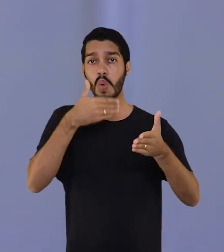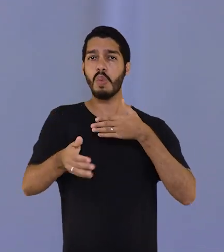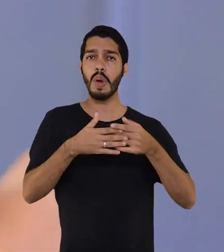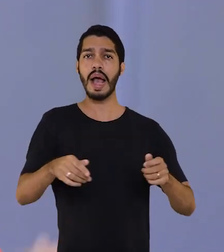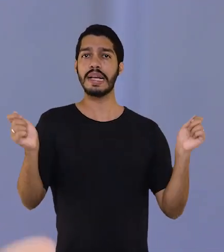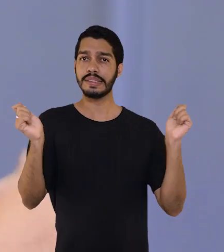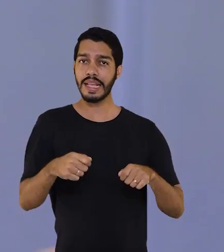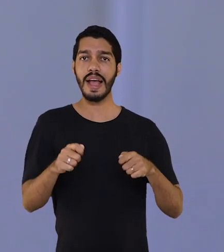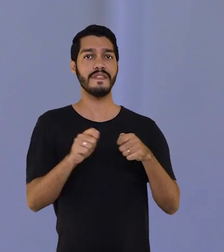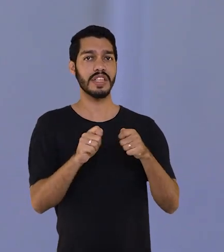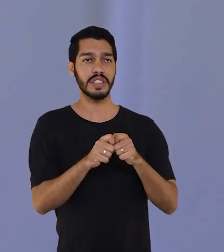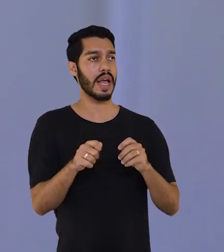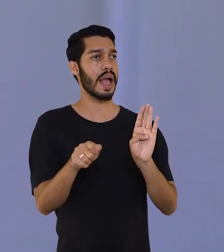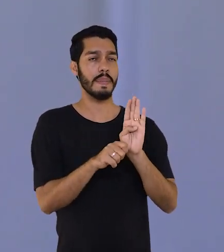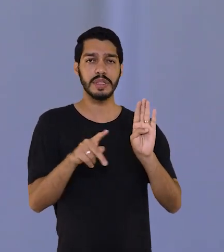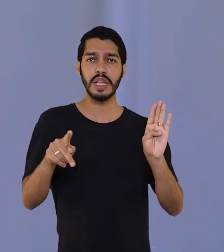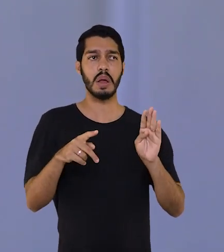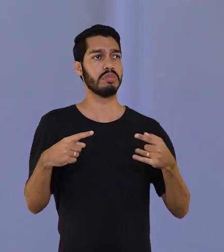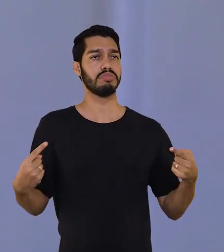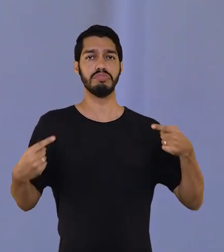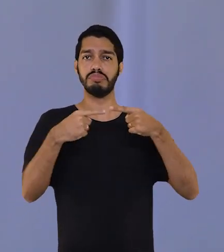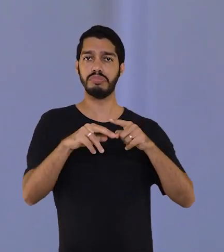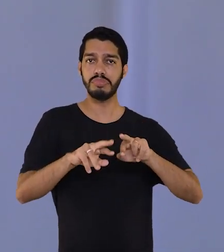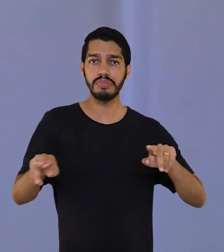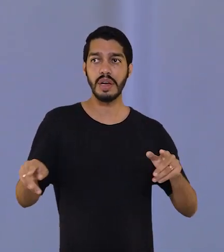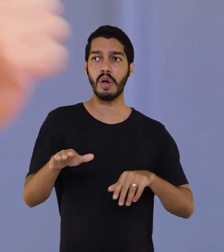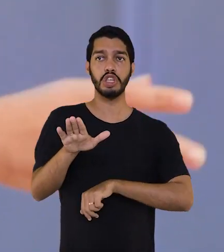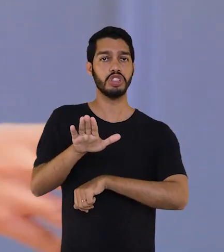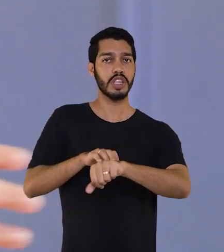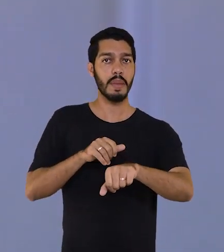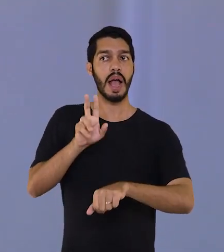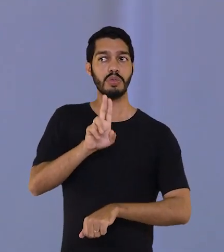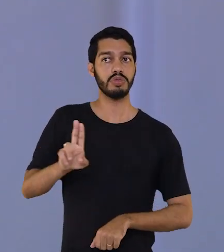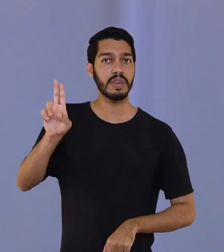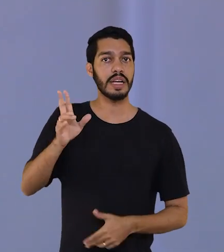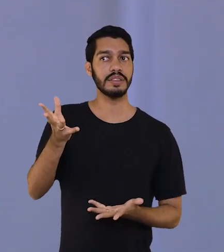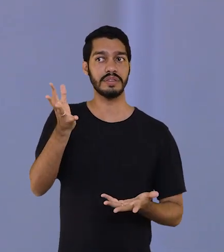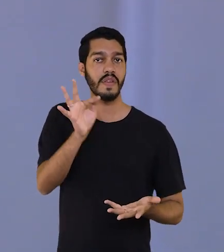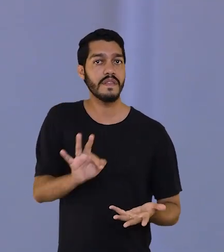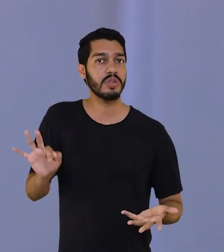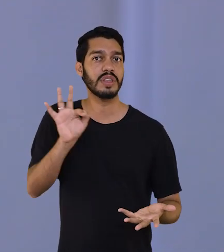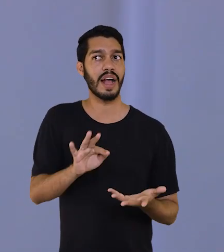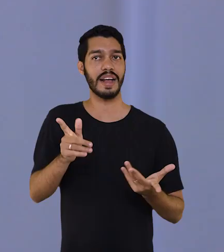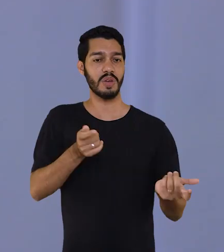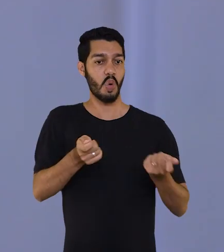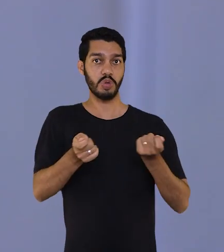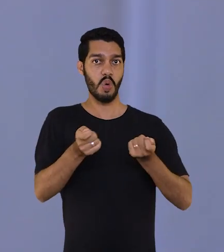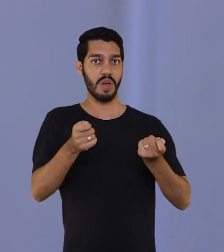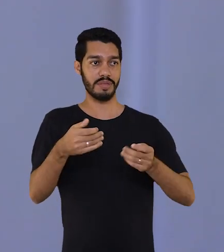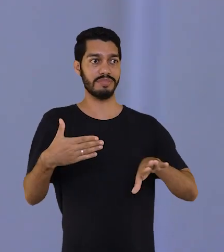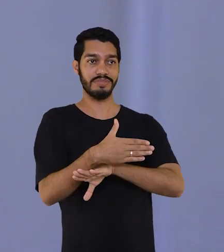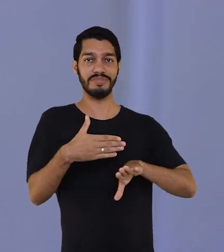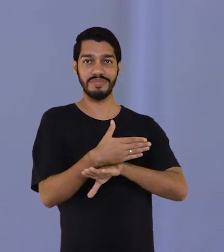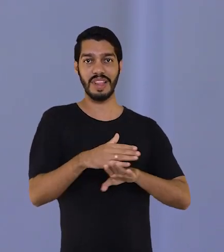qualquer pessoa conseguia botar reconhecimento facial para qualquer aplicação. Você podia fazer chamada de universidade, você podia fazer